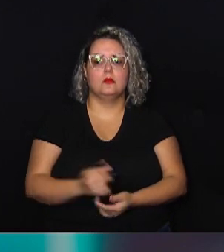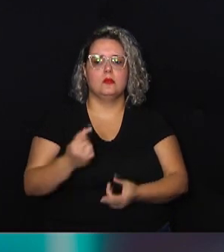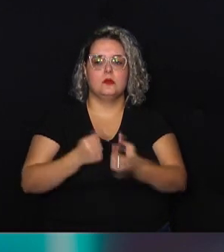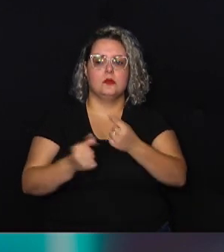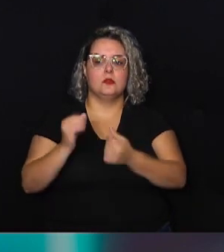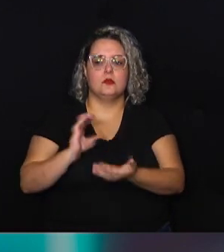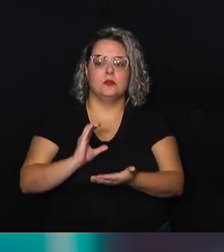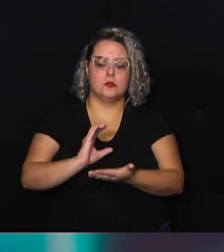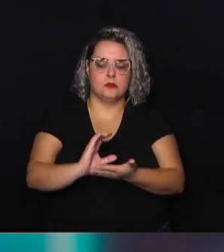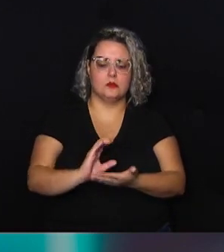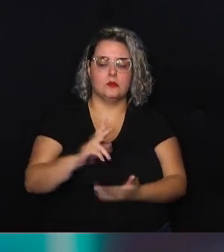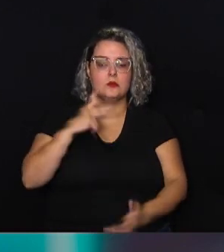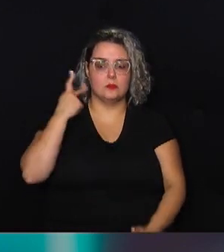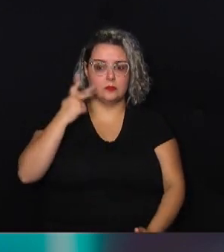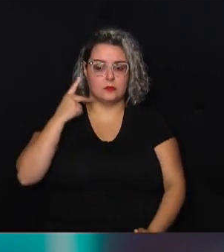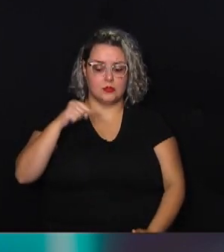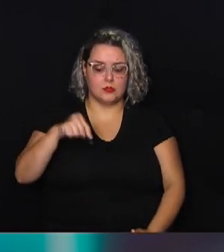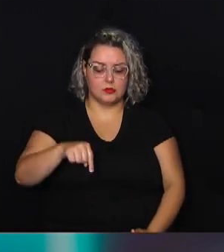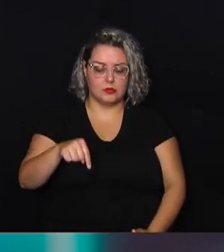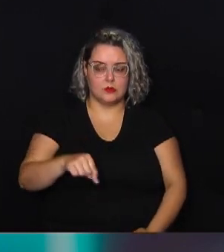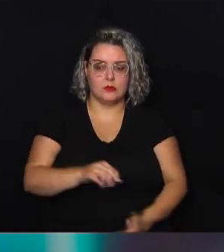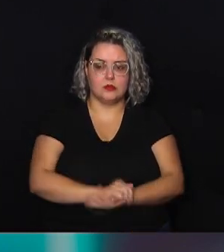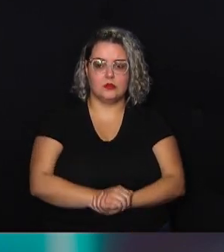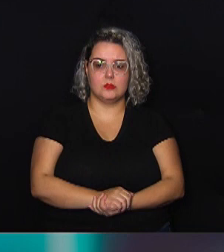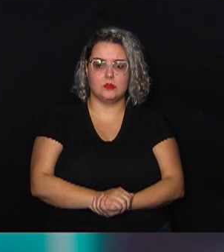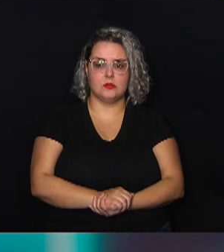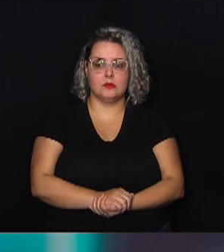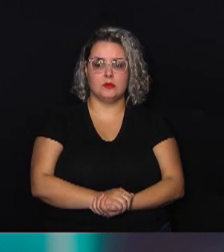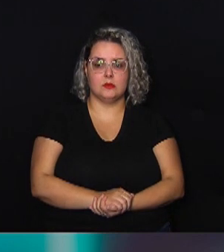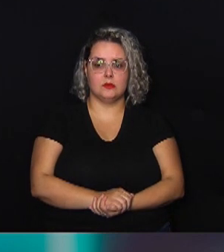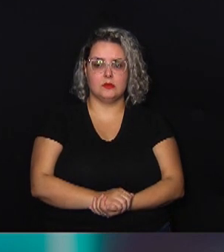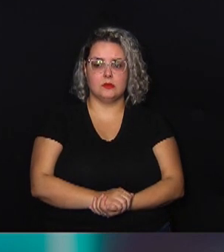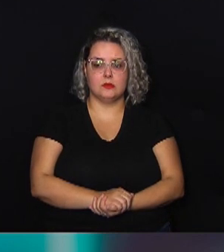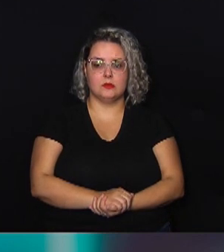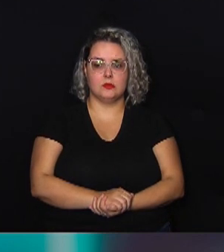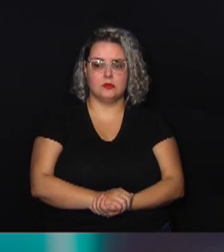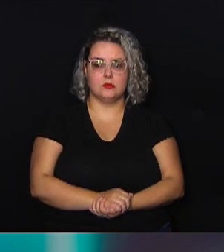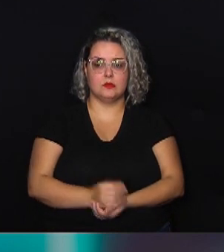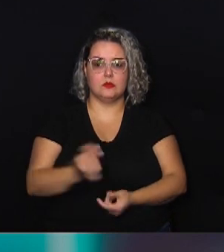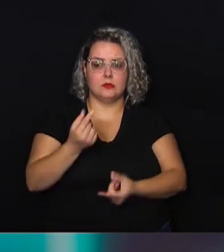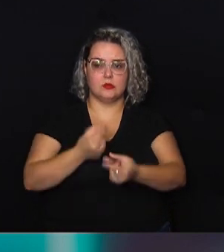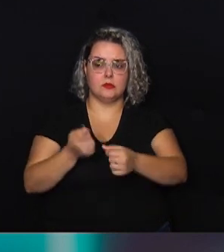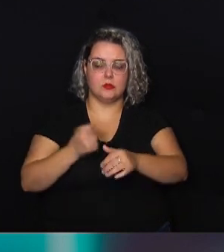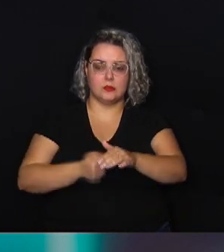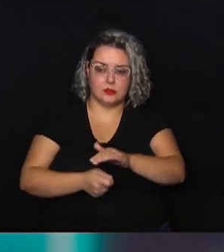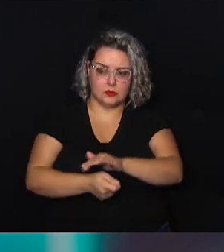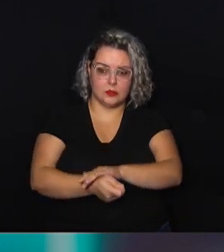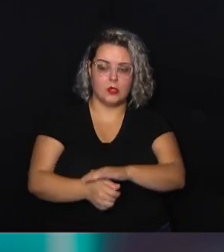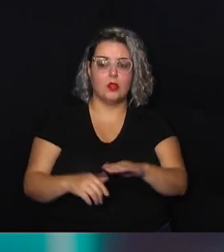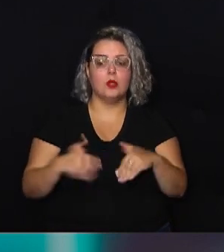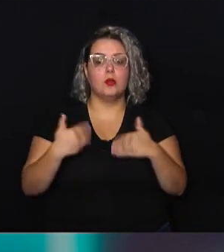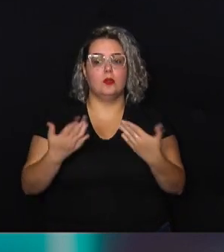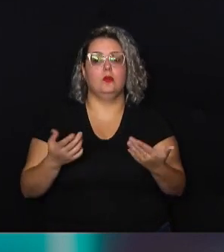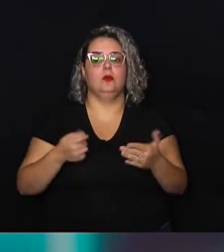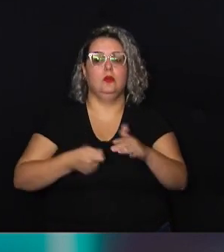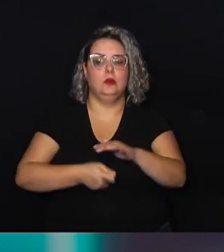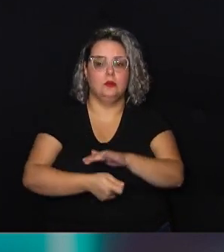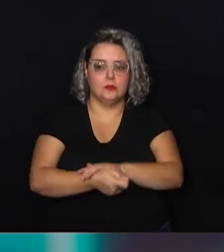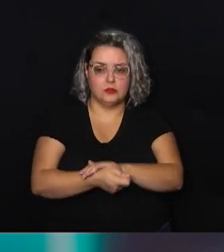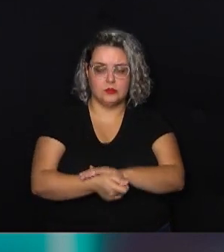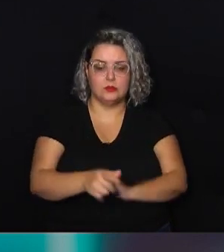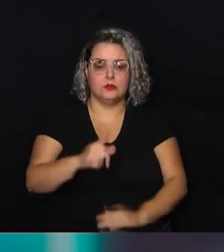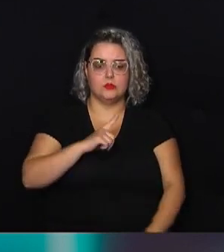parlamentares para investimento, e qual o investimento que ali